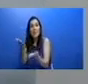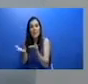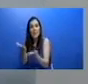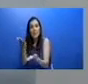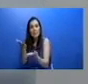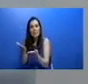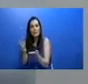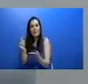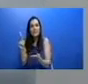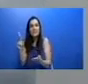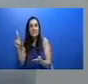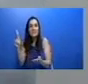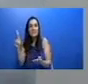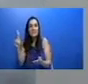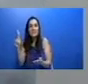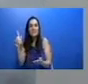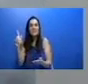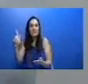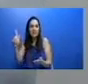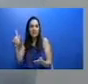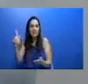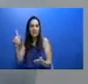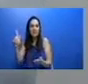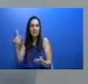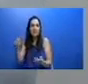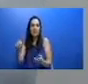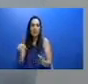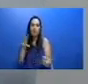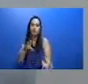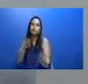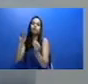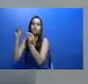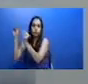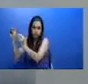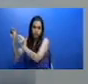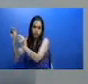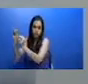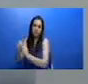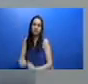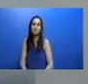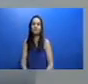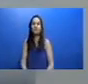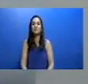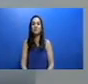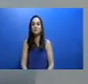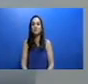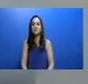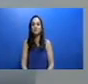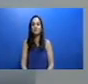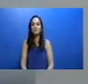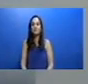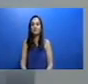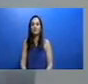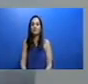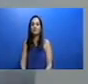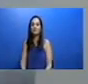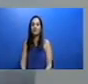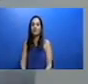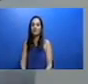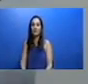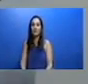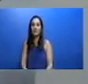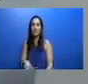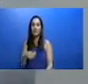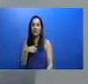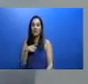o lugar dele é aqui, porque nós não compramos dúzia de arroz. Tá bom? Nós temos